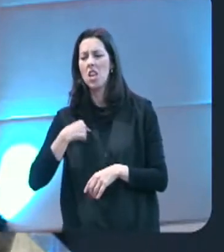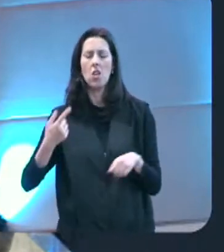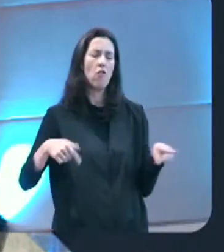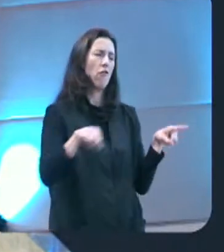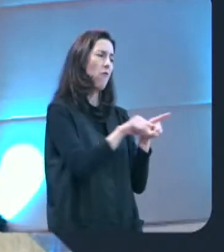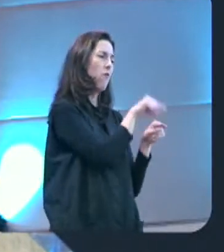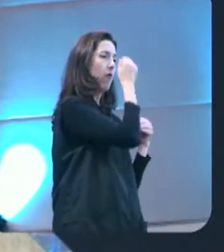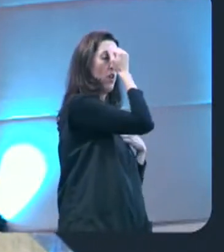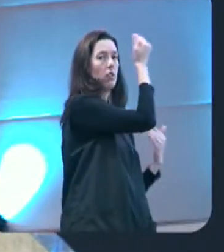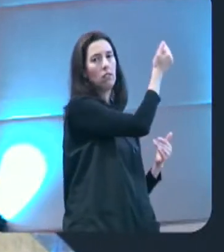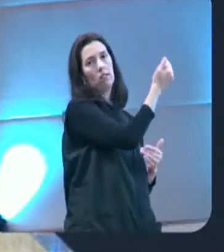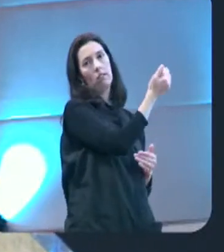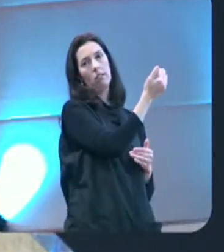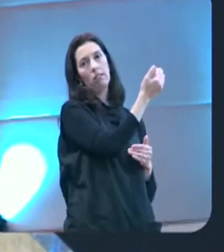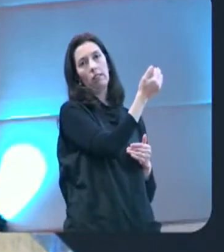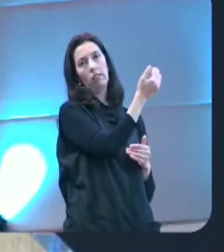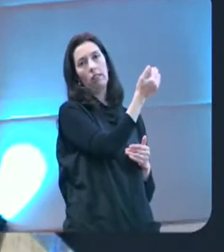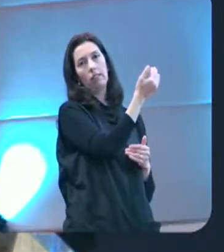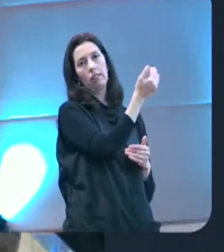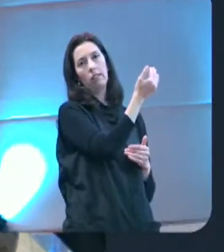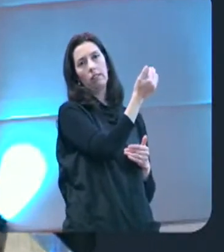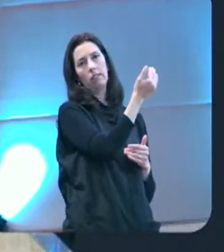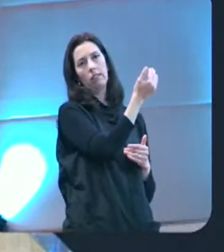Então ele voltou para agradecer ao Senhor,